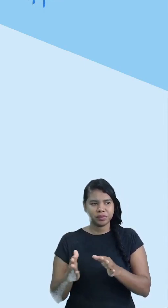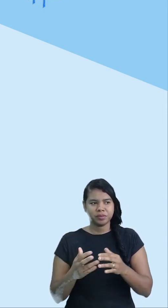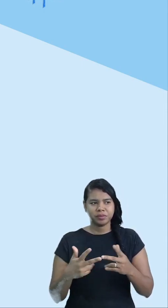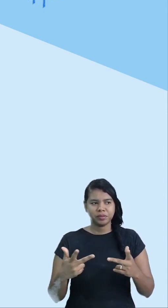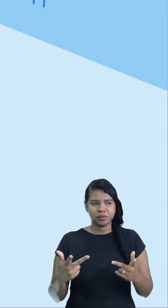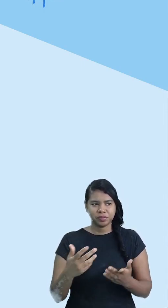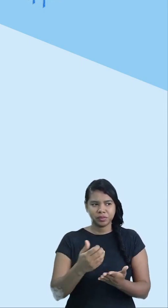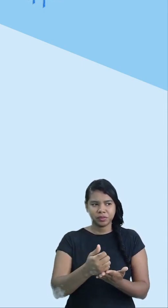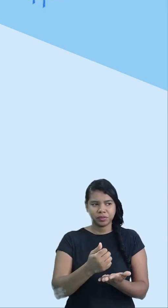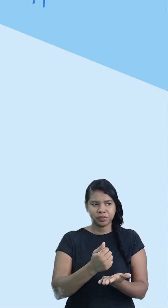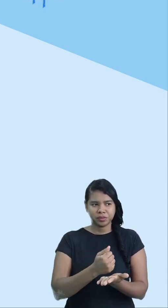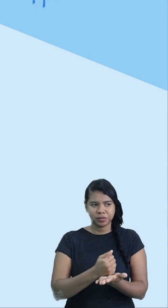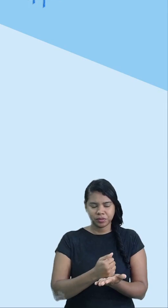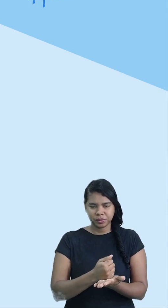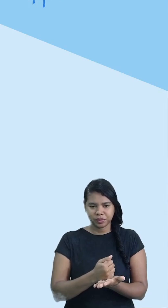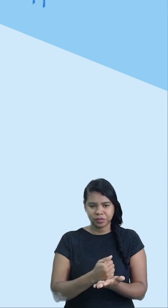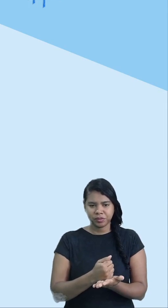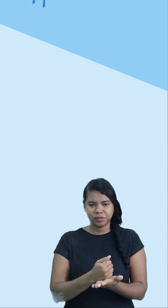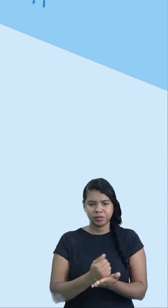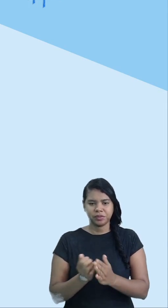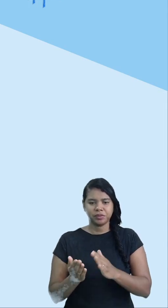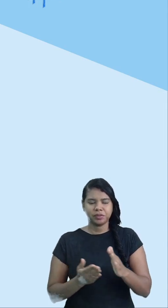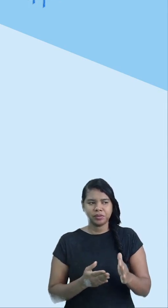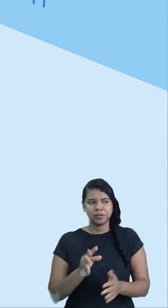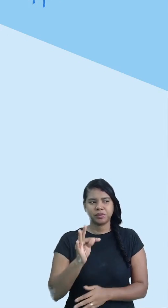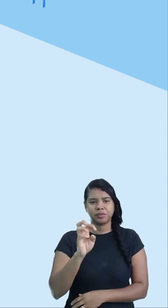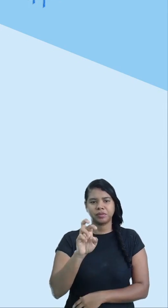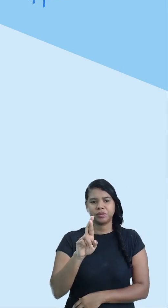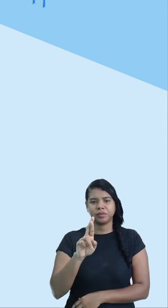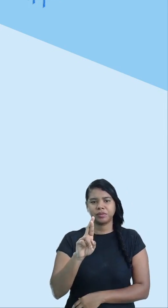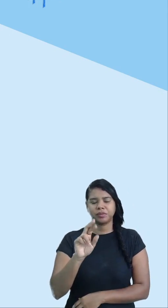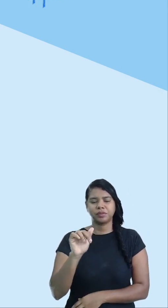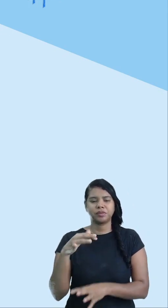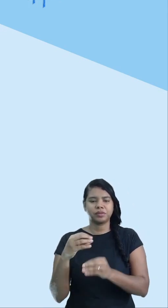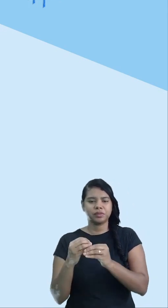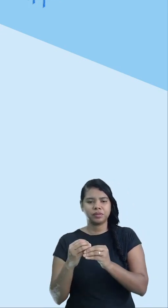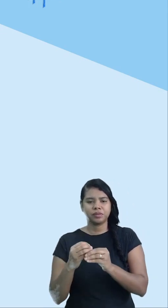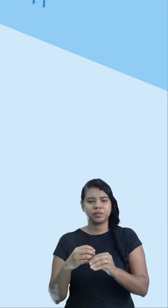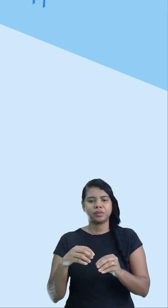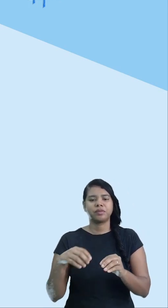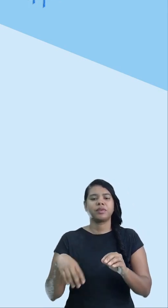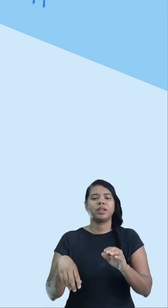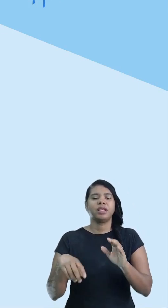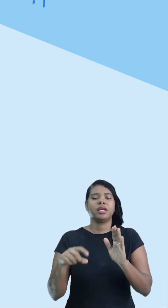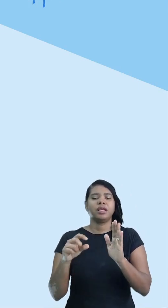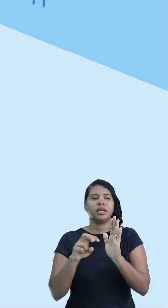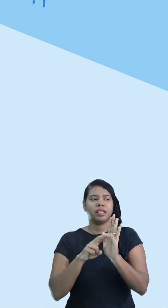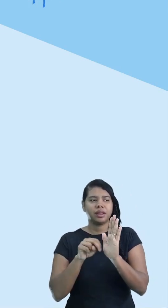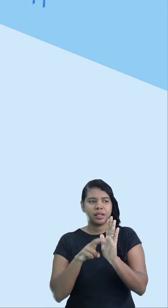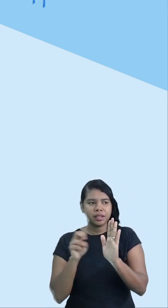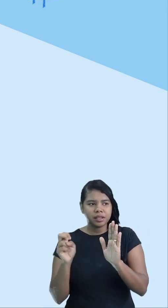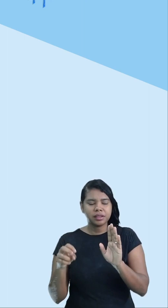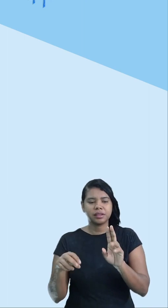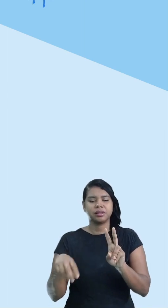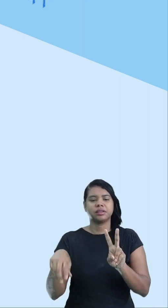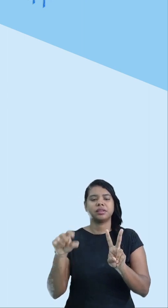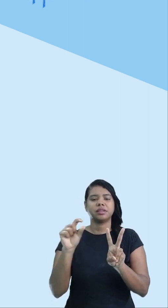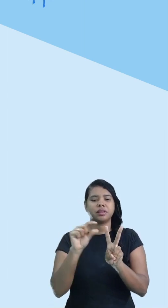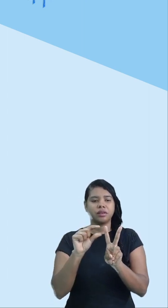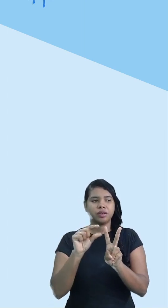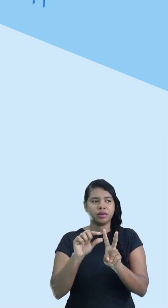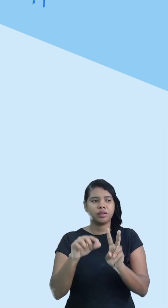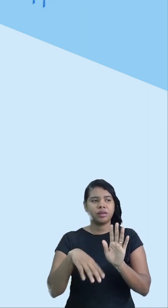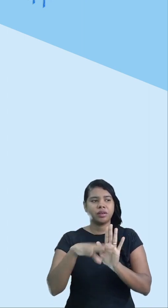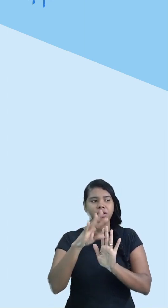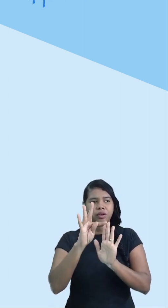desses documentos são tesauros e vocabulários controlados. Uma lista de cabeçalho que apresenta só